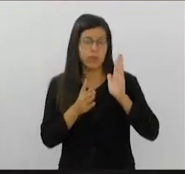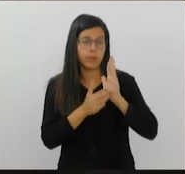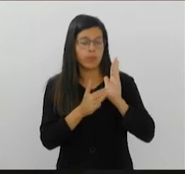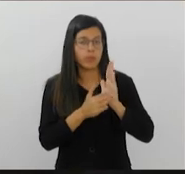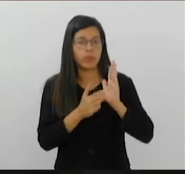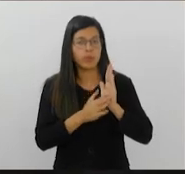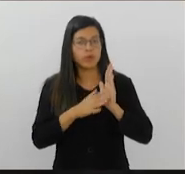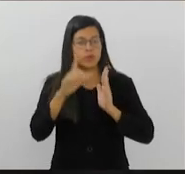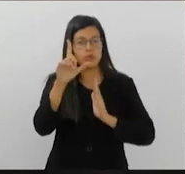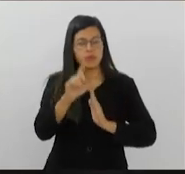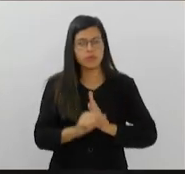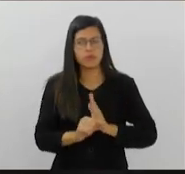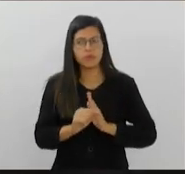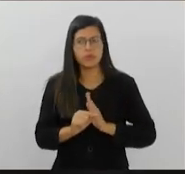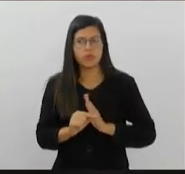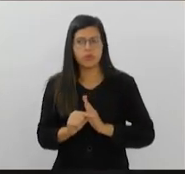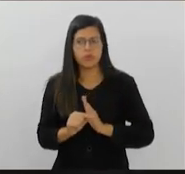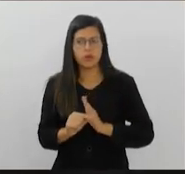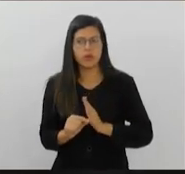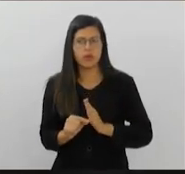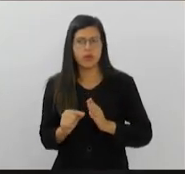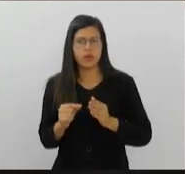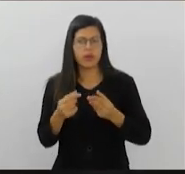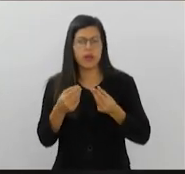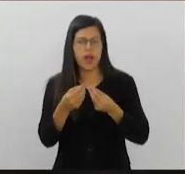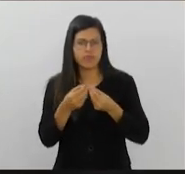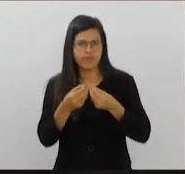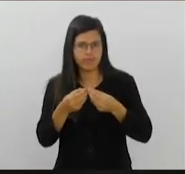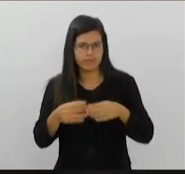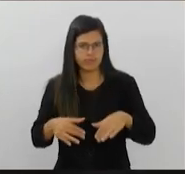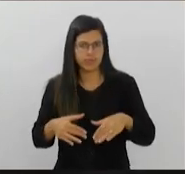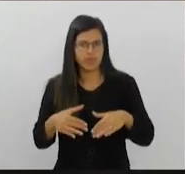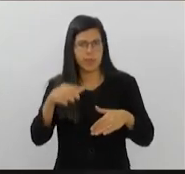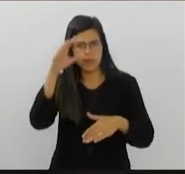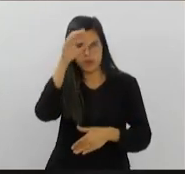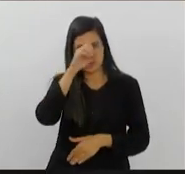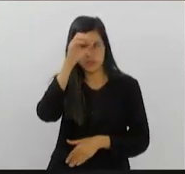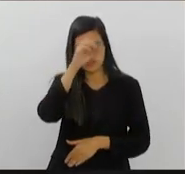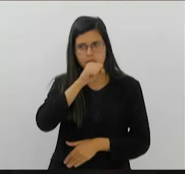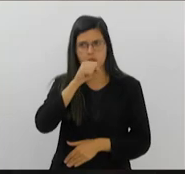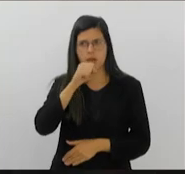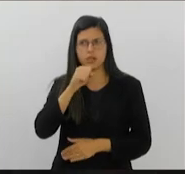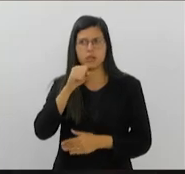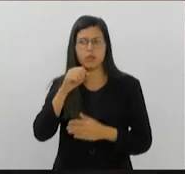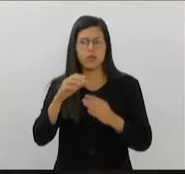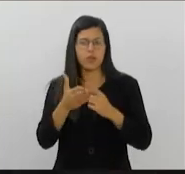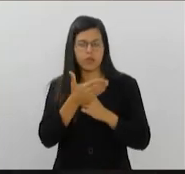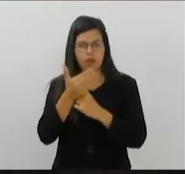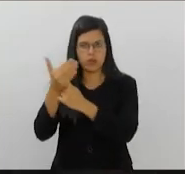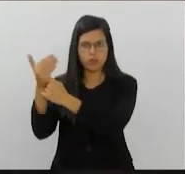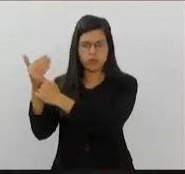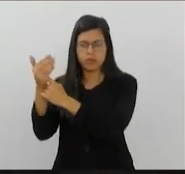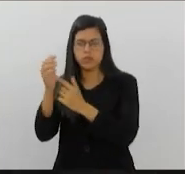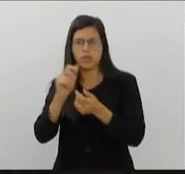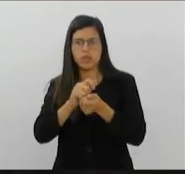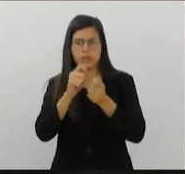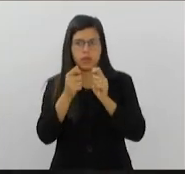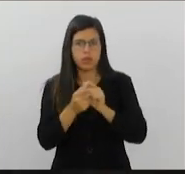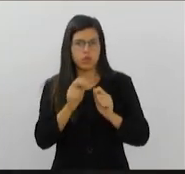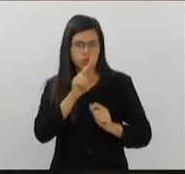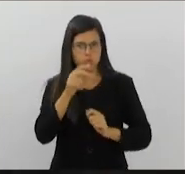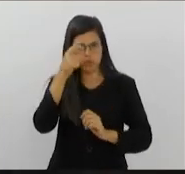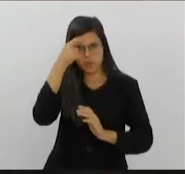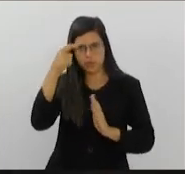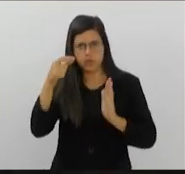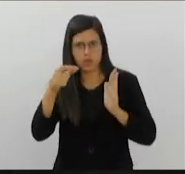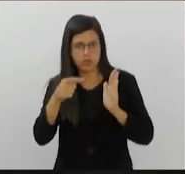de diminuição da defasagem de aprendizagem, onde, com a nossa tecnologia adaptativa, a gente utiliza inteligência